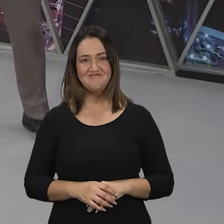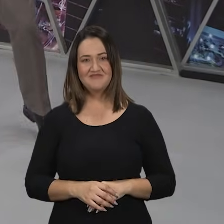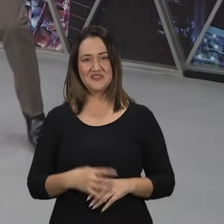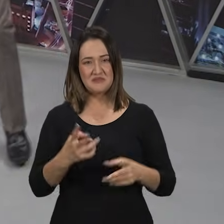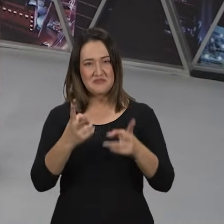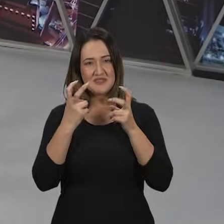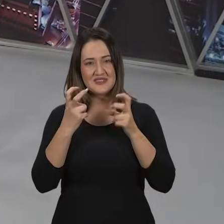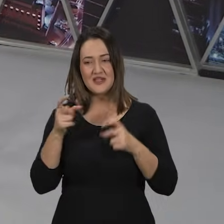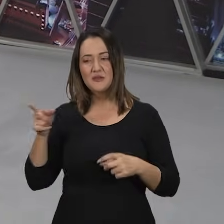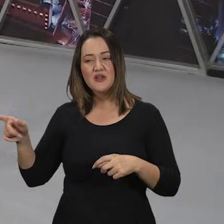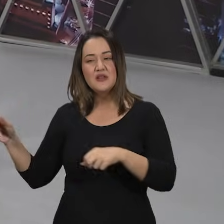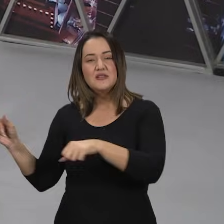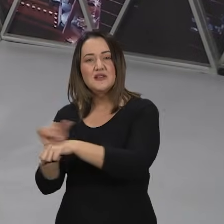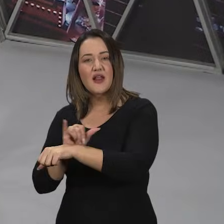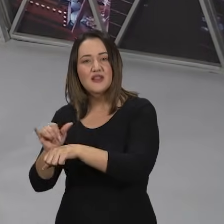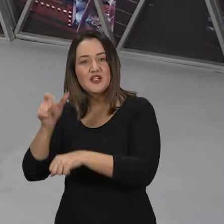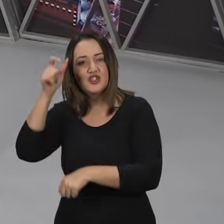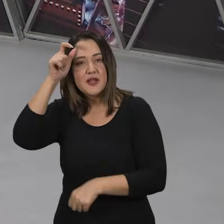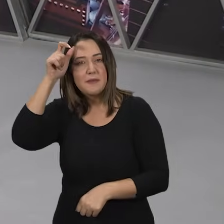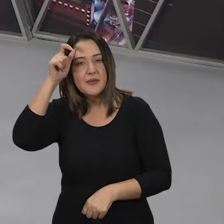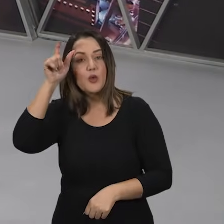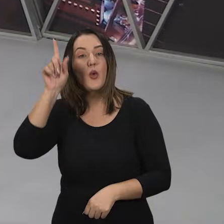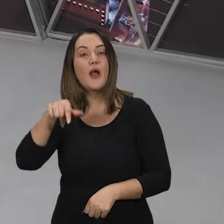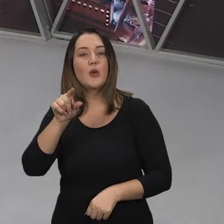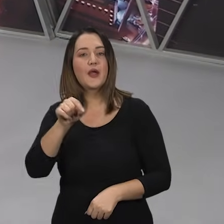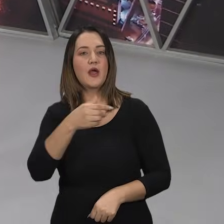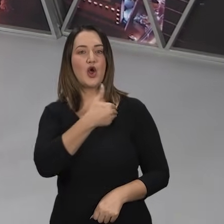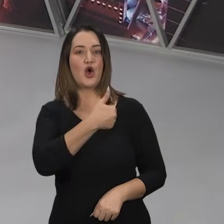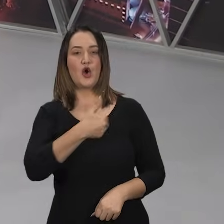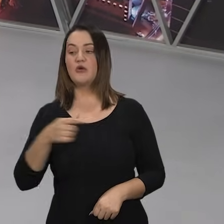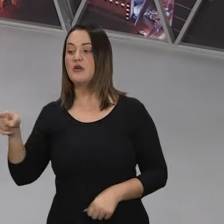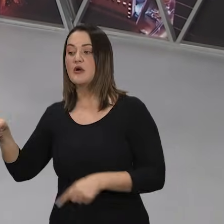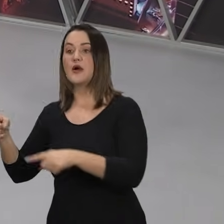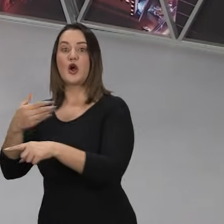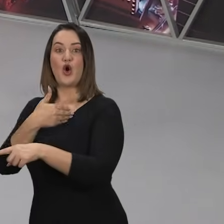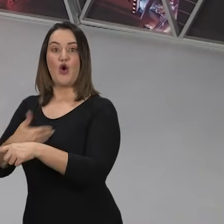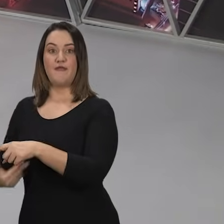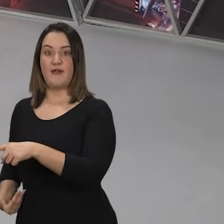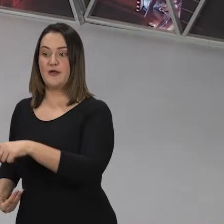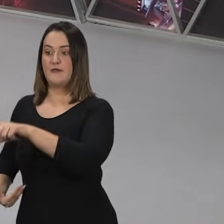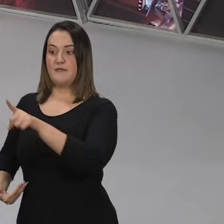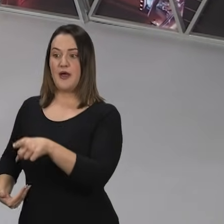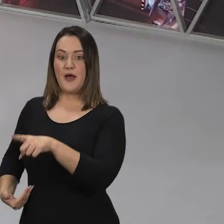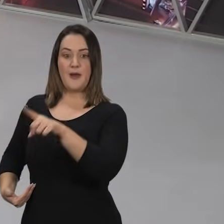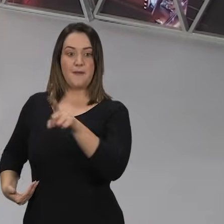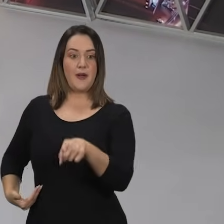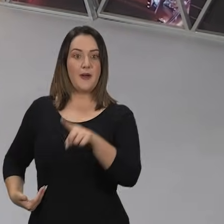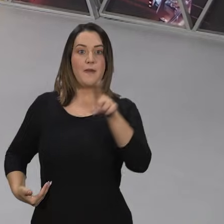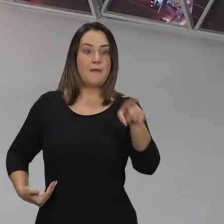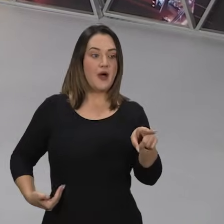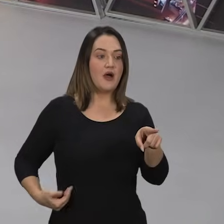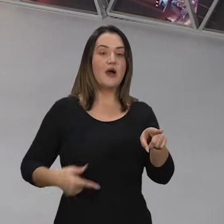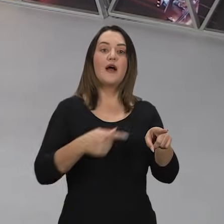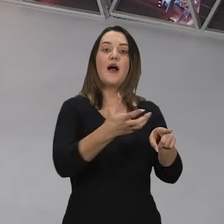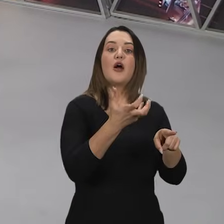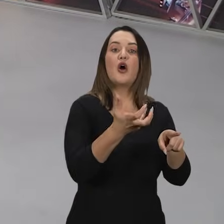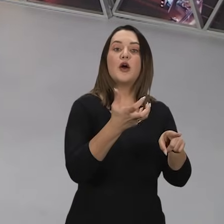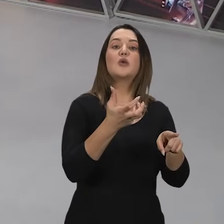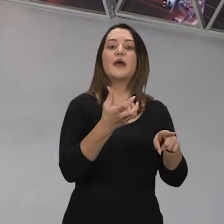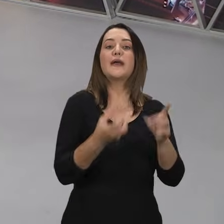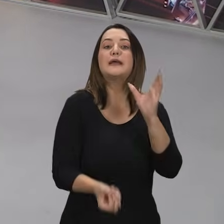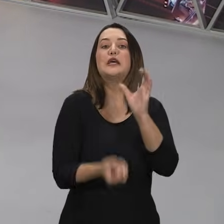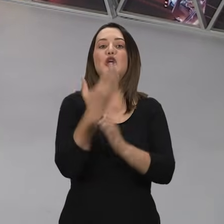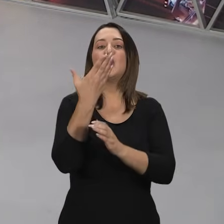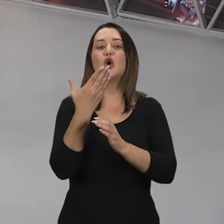Então você percebe que a estratégia do inimigo foi assim, né? Usou primeiro o império, depois um sistema religioso para mexer nos